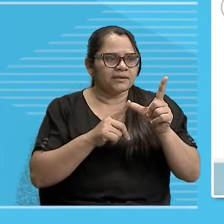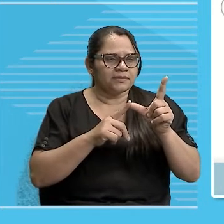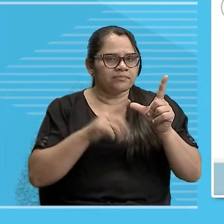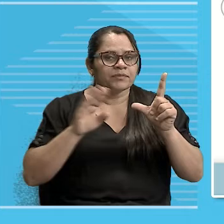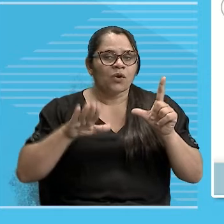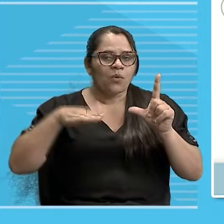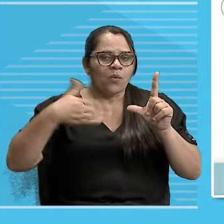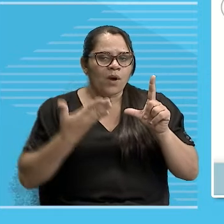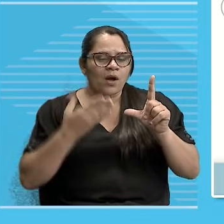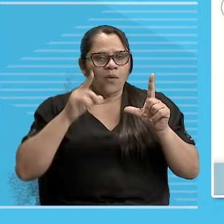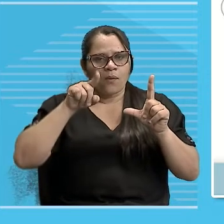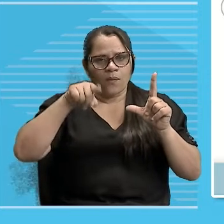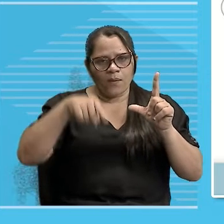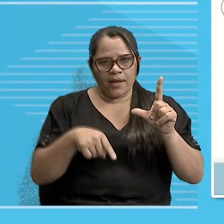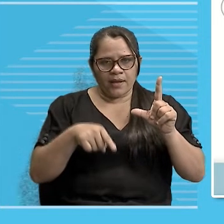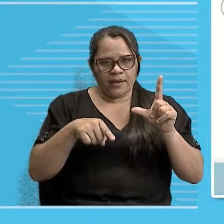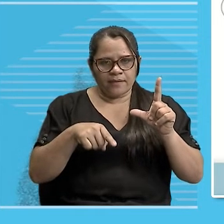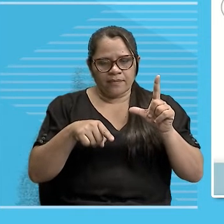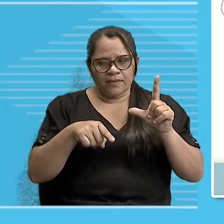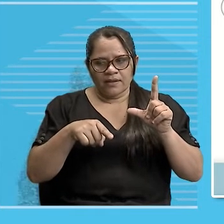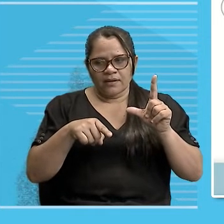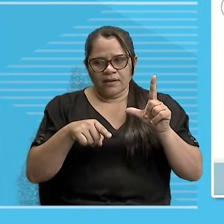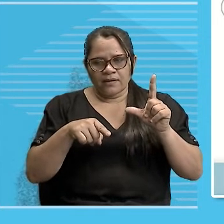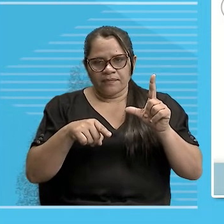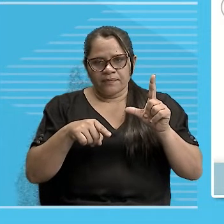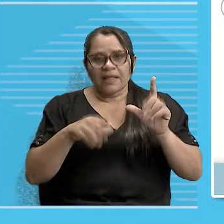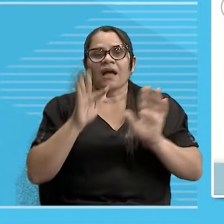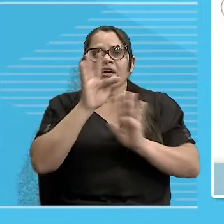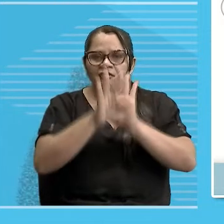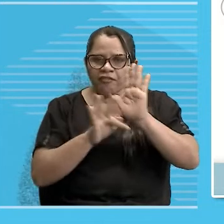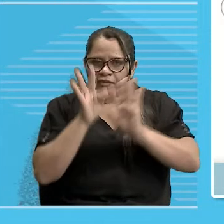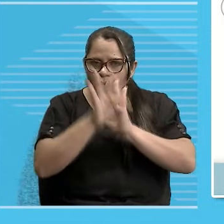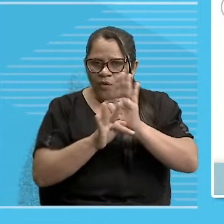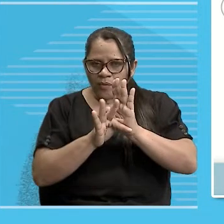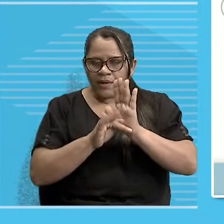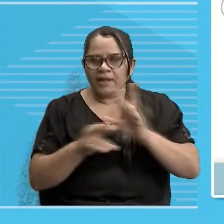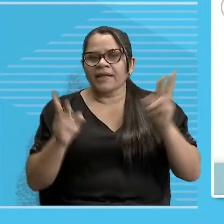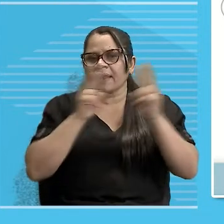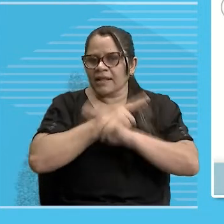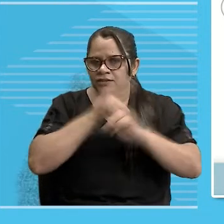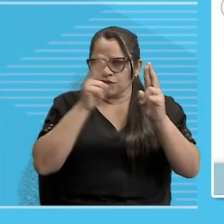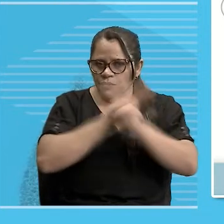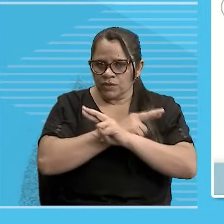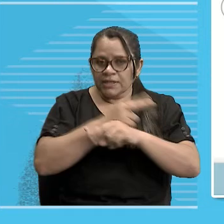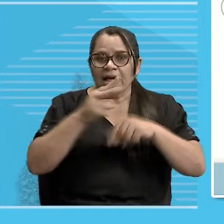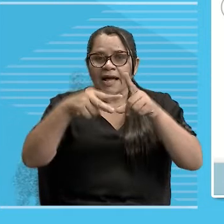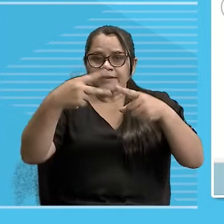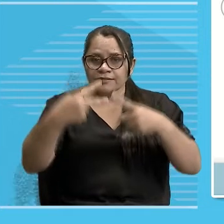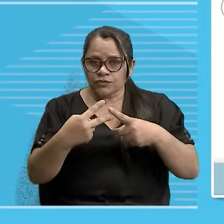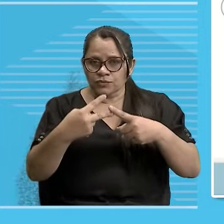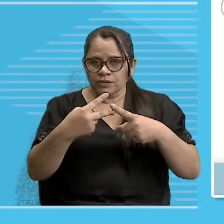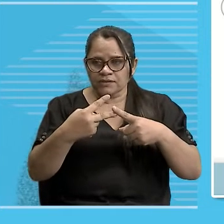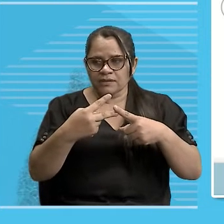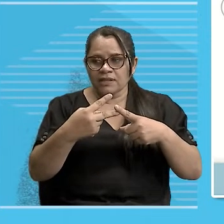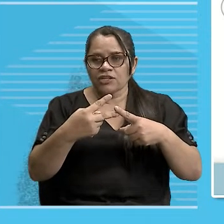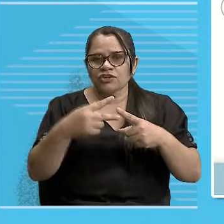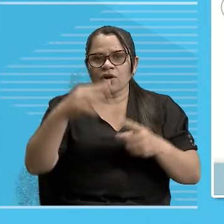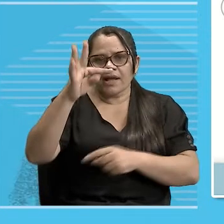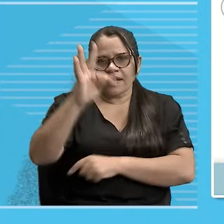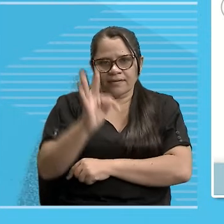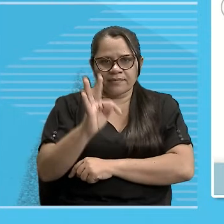Qual é, jovens, a expressão que relaciona Celsius e Fahrenheit?